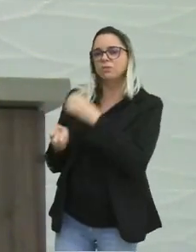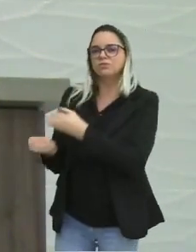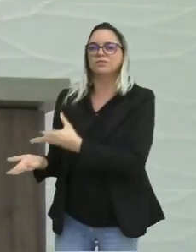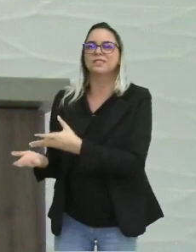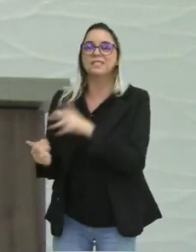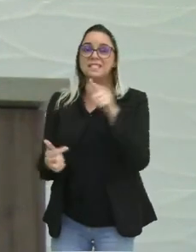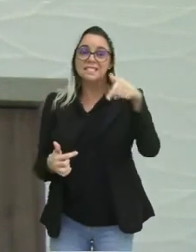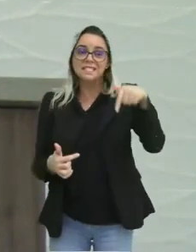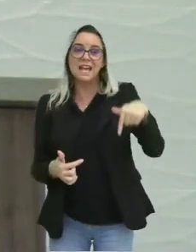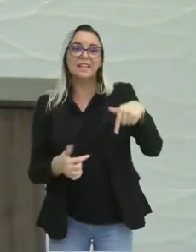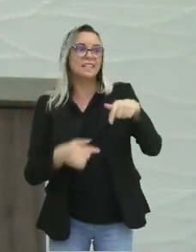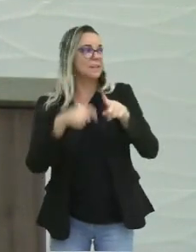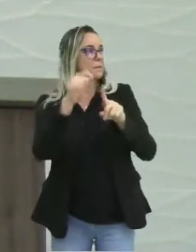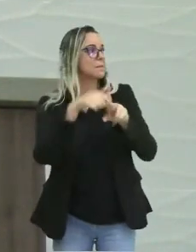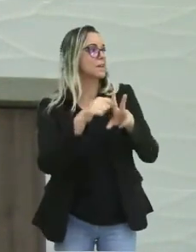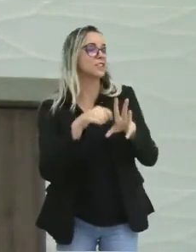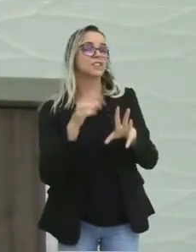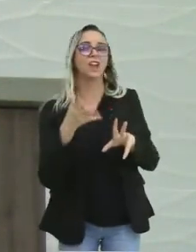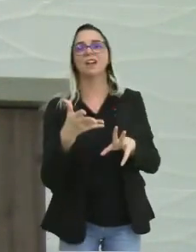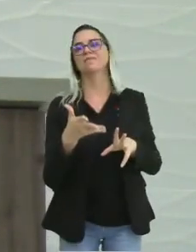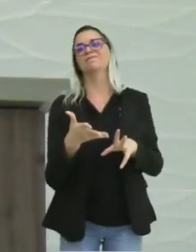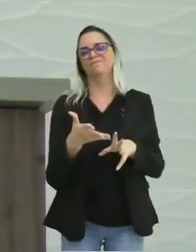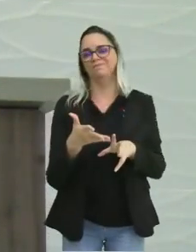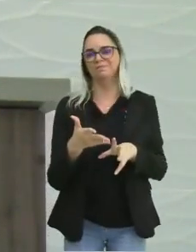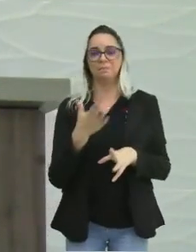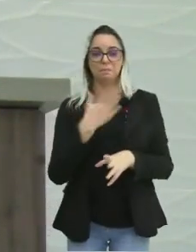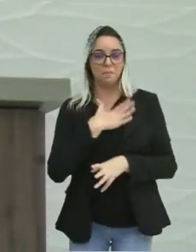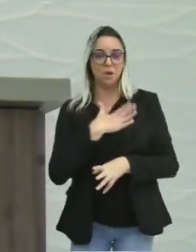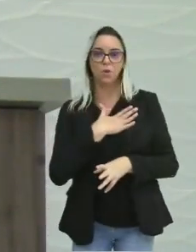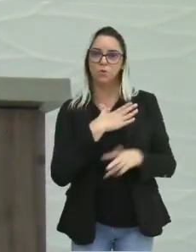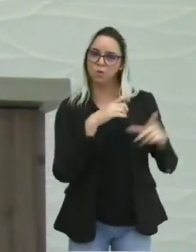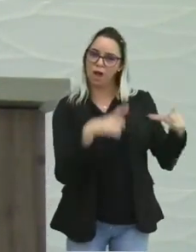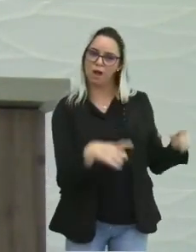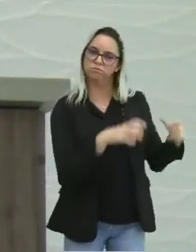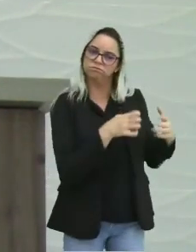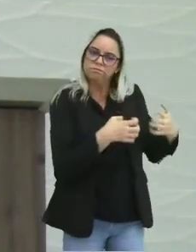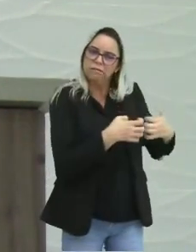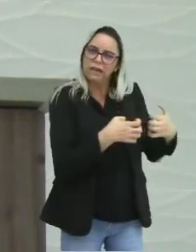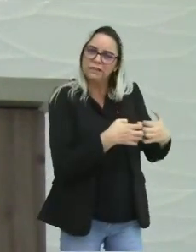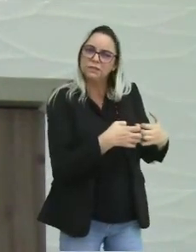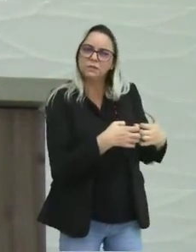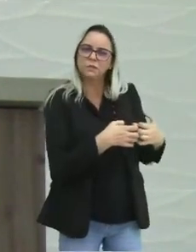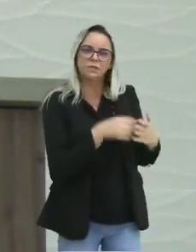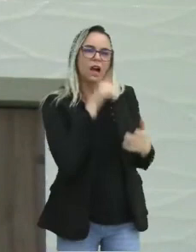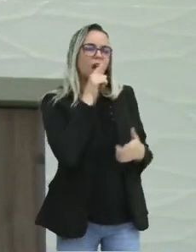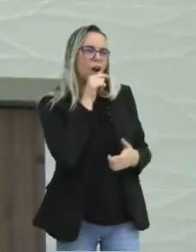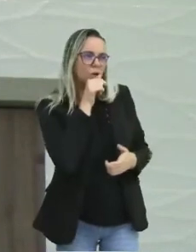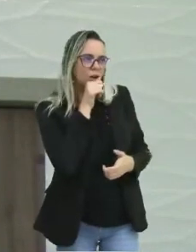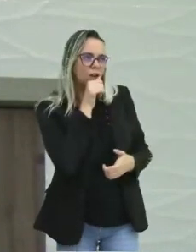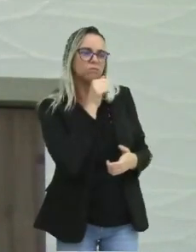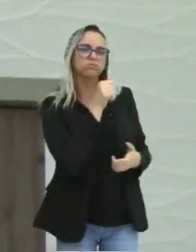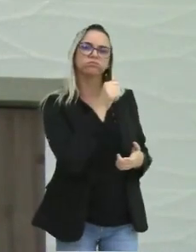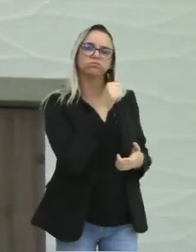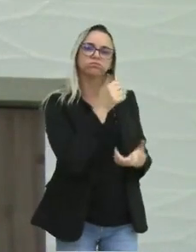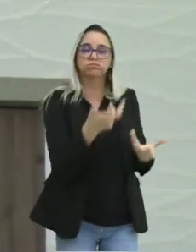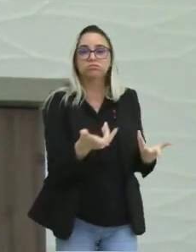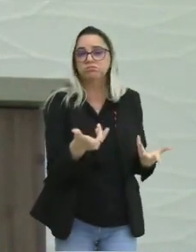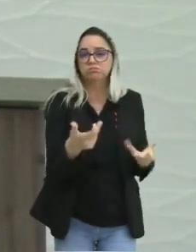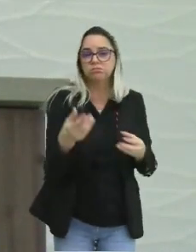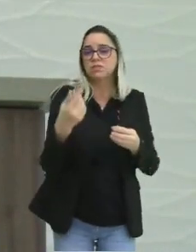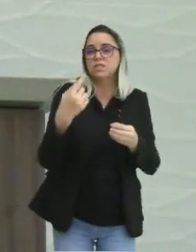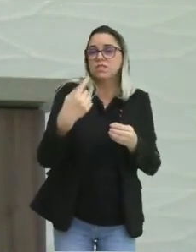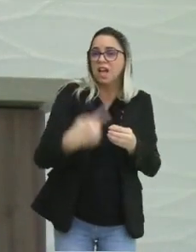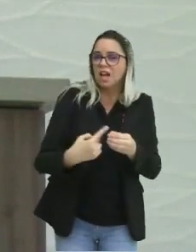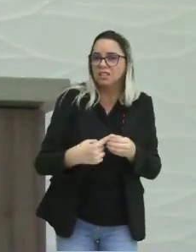eu não conheço, na minha região, uma cisterna que recebeu água do município para